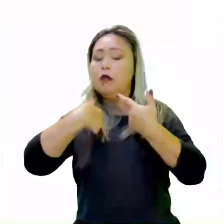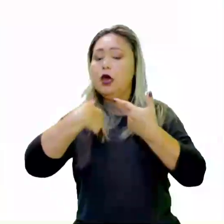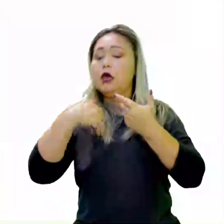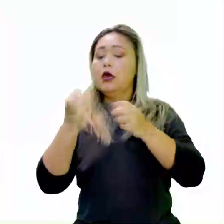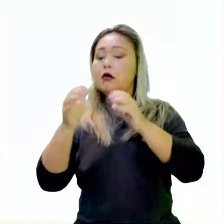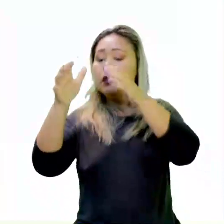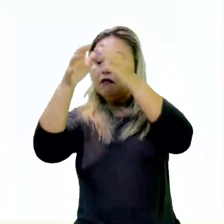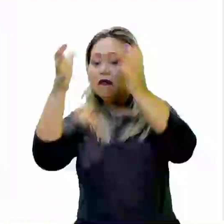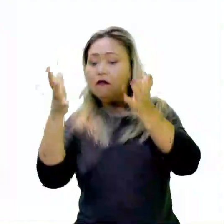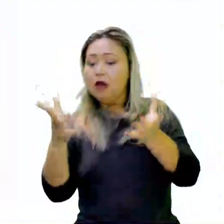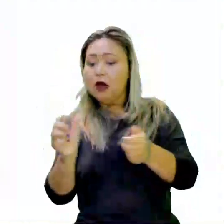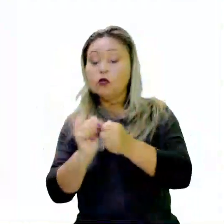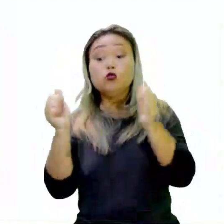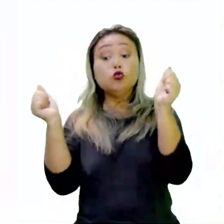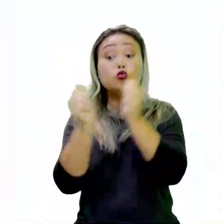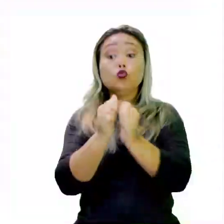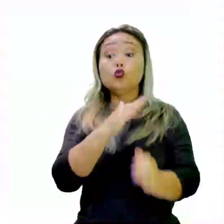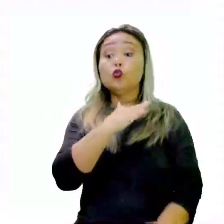eles construíam